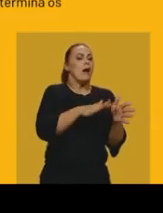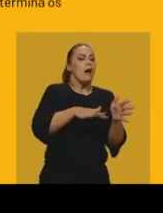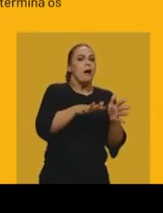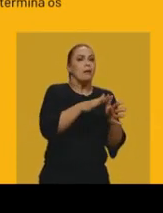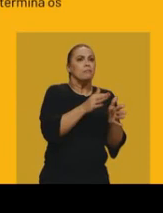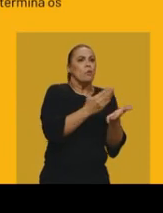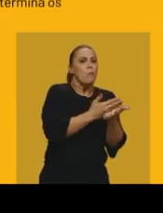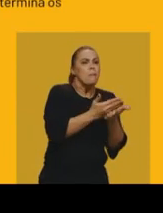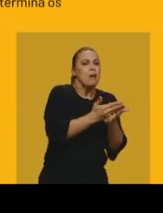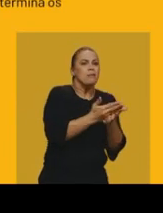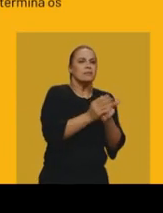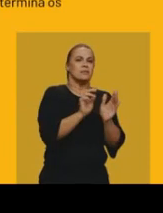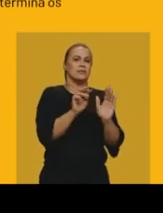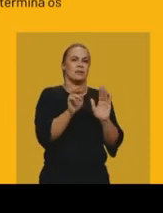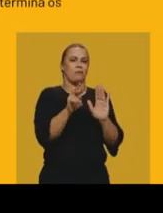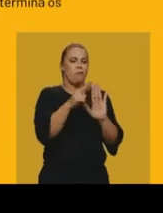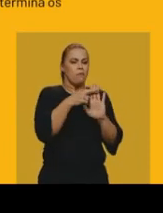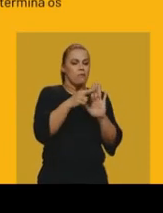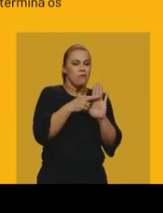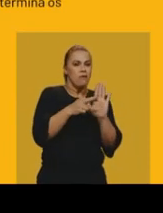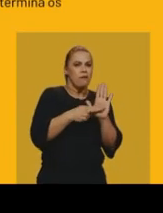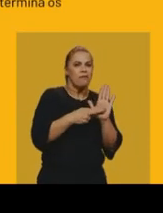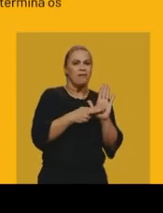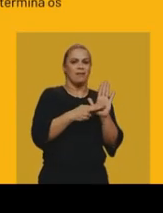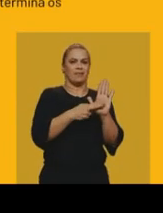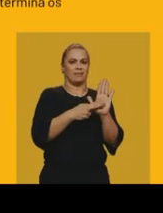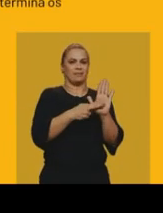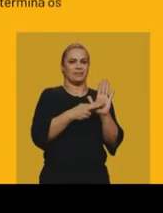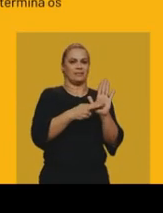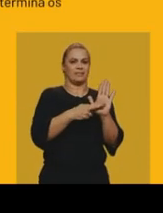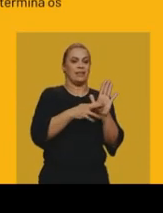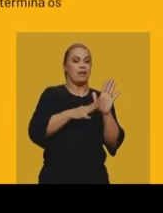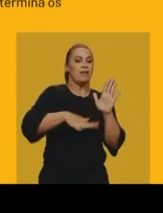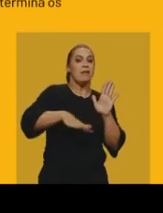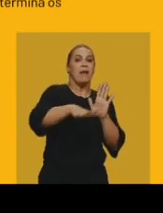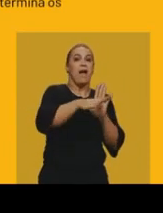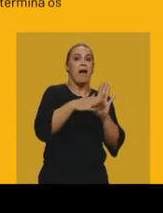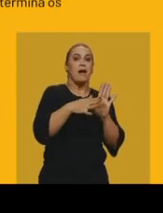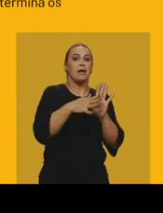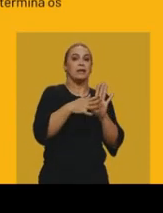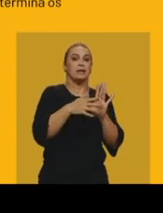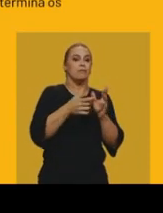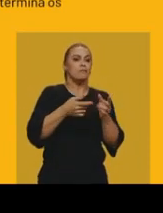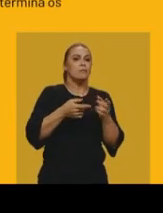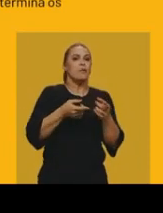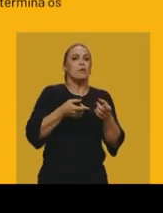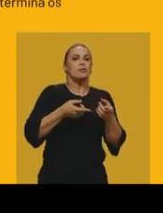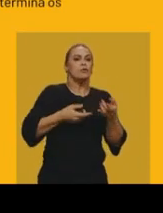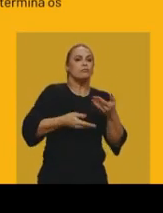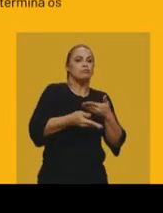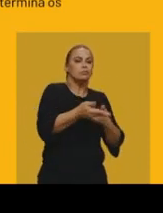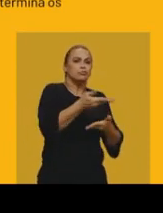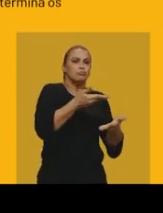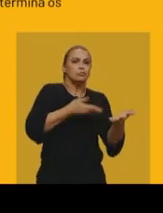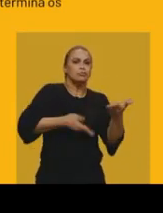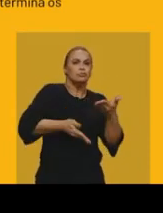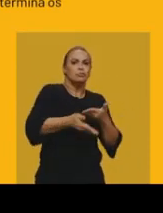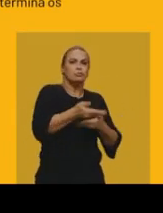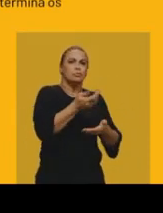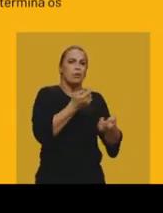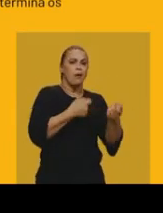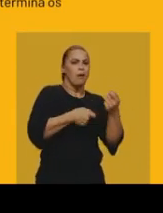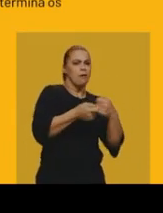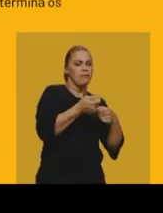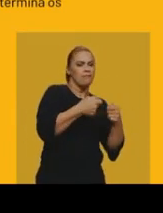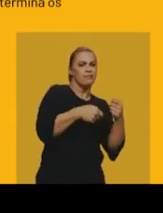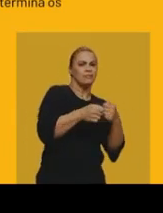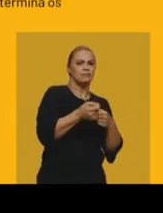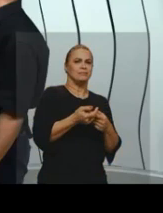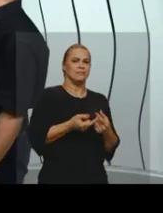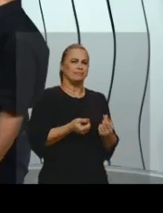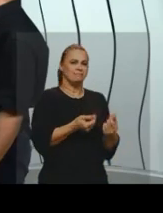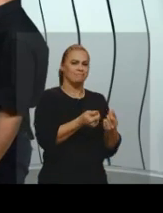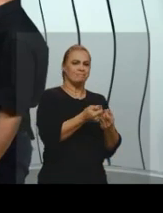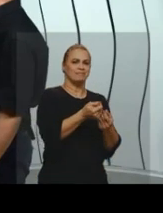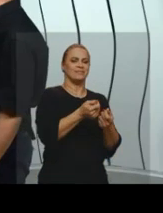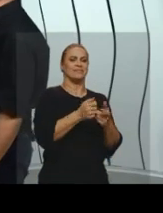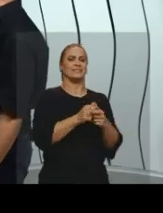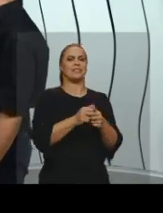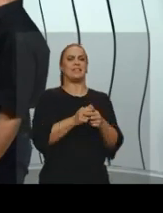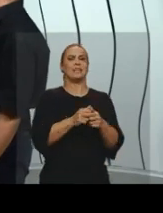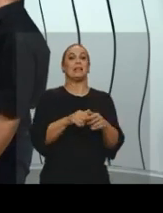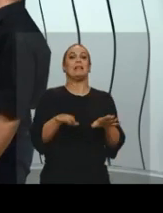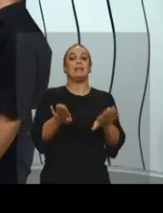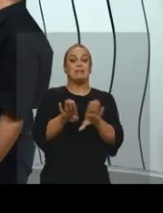depois mercado comum e finalmente união econômica e monetária, certo? Falando